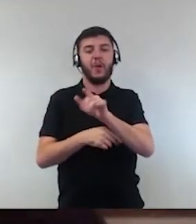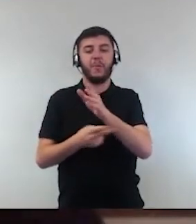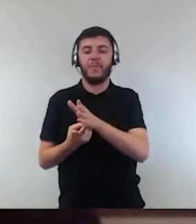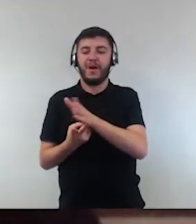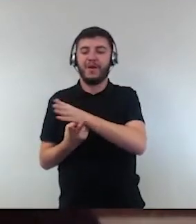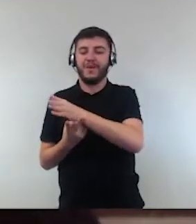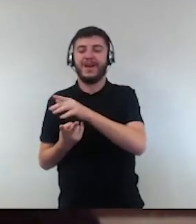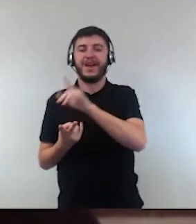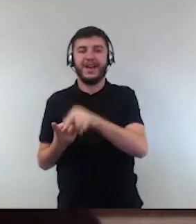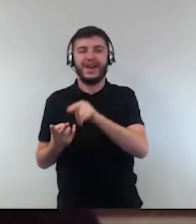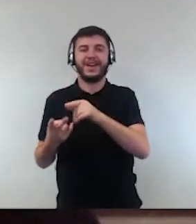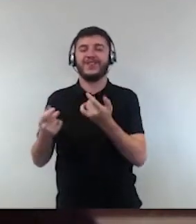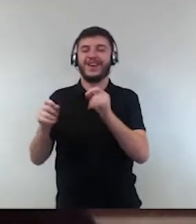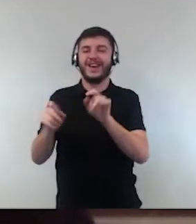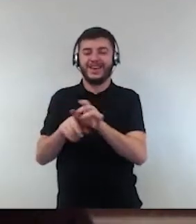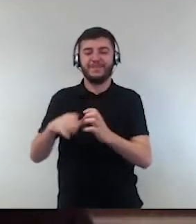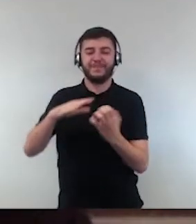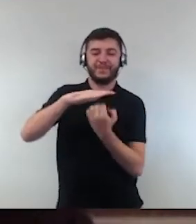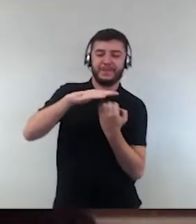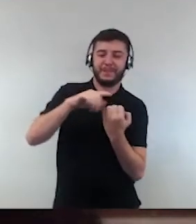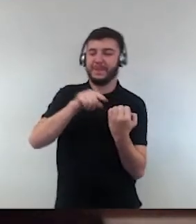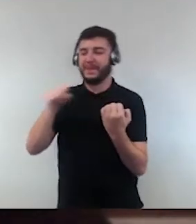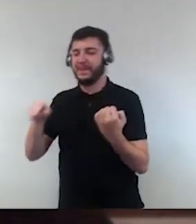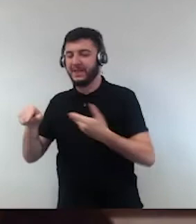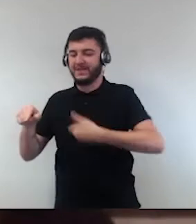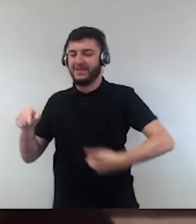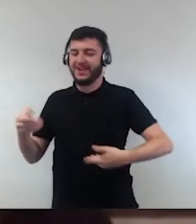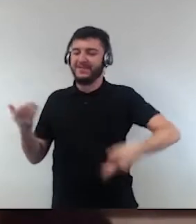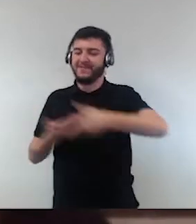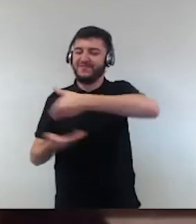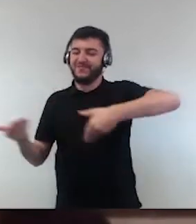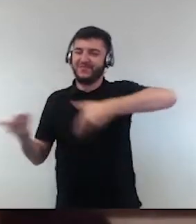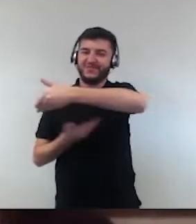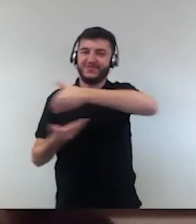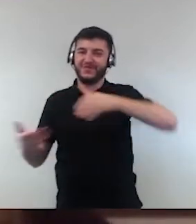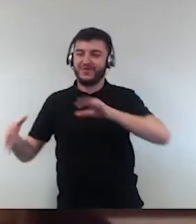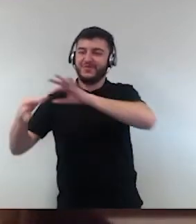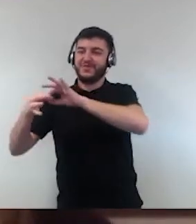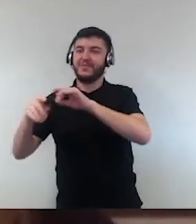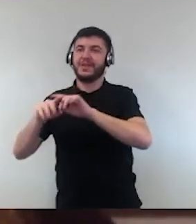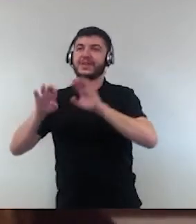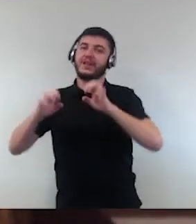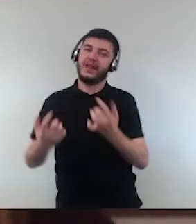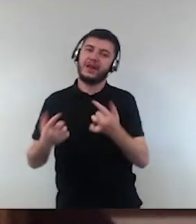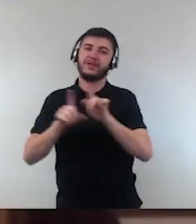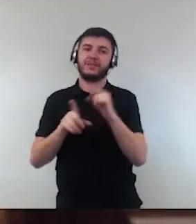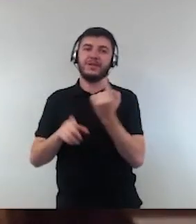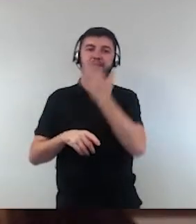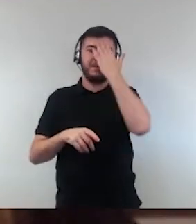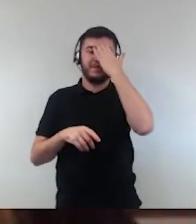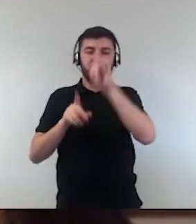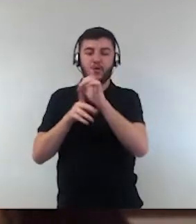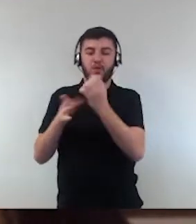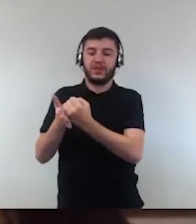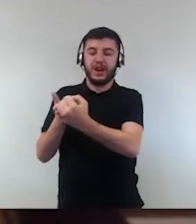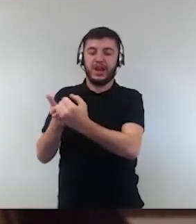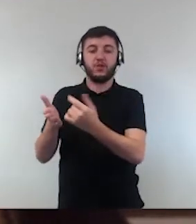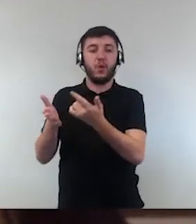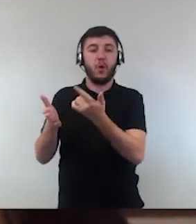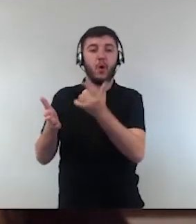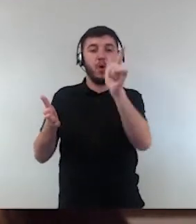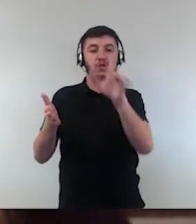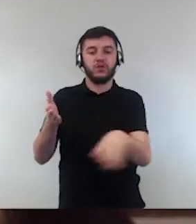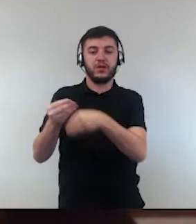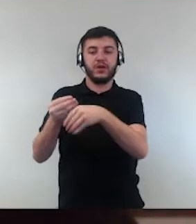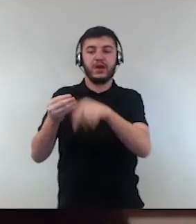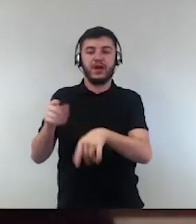e também concessionário, mas que existem outros contratos interrelacionados. E os contratos interrelacionados